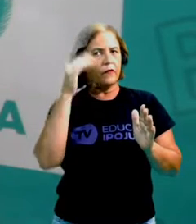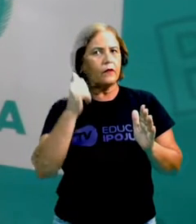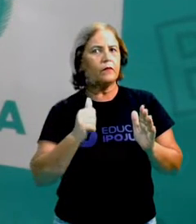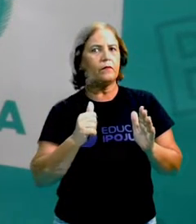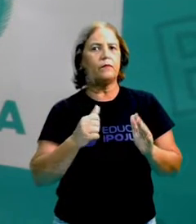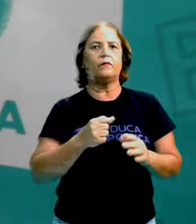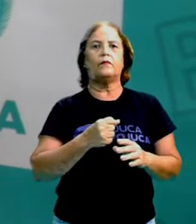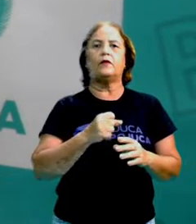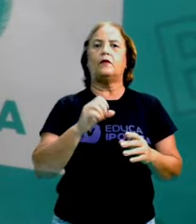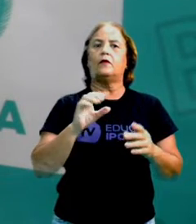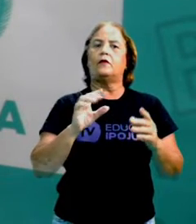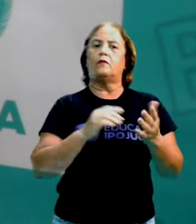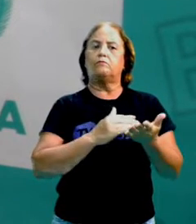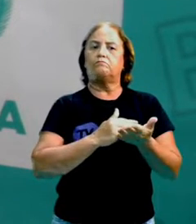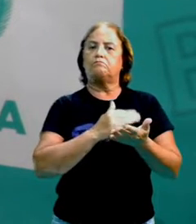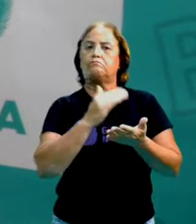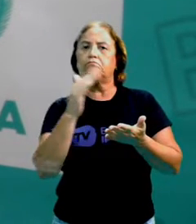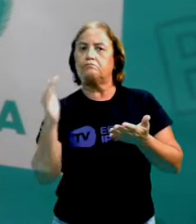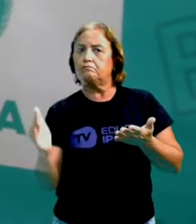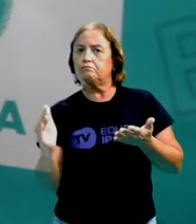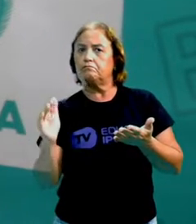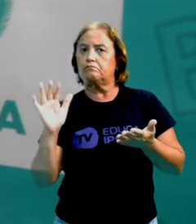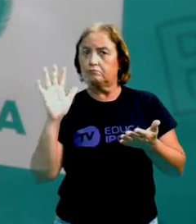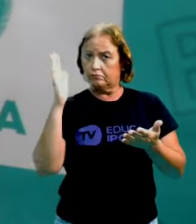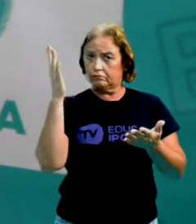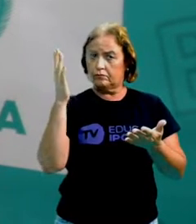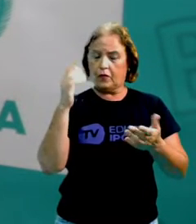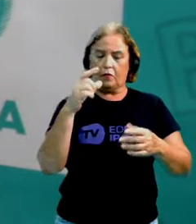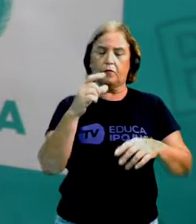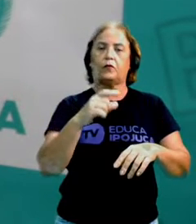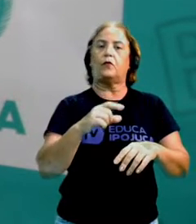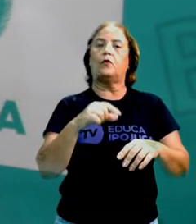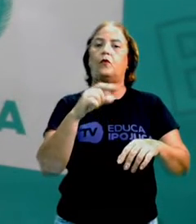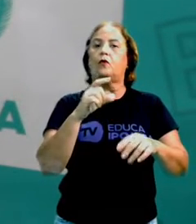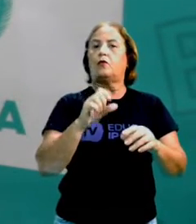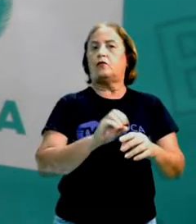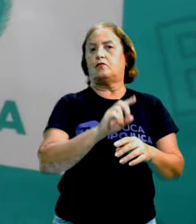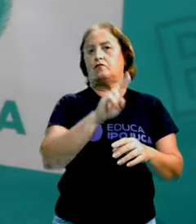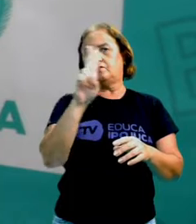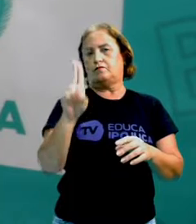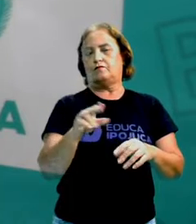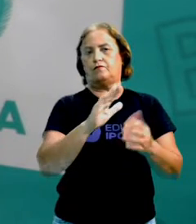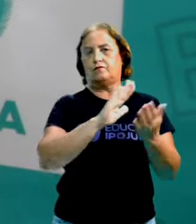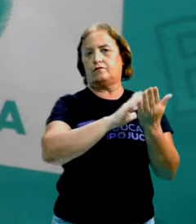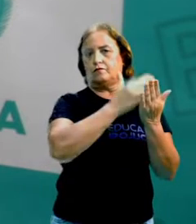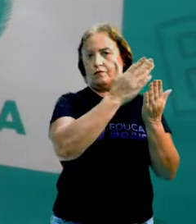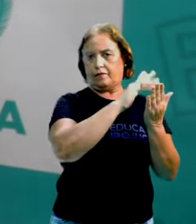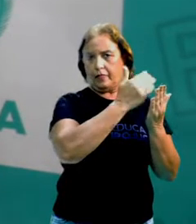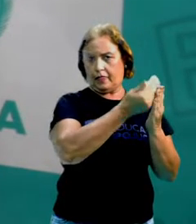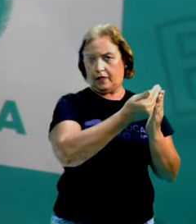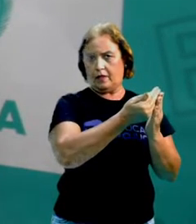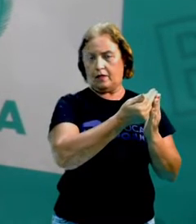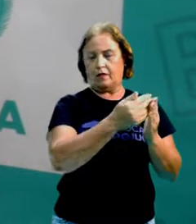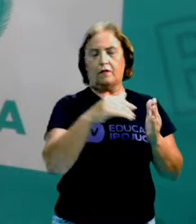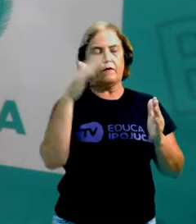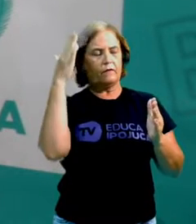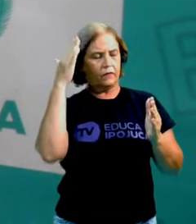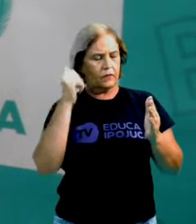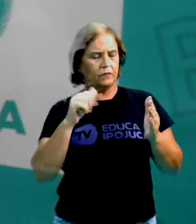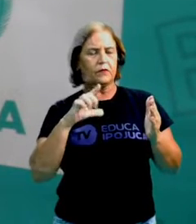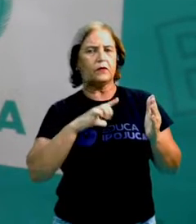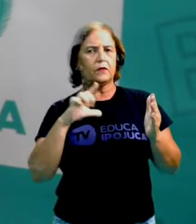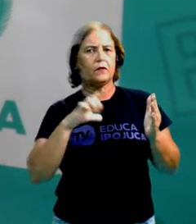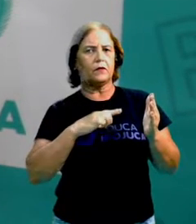a passagem do tempo com o uso de um calendário em compreender que há intervalo